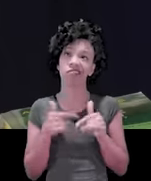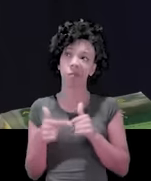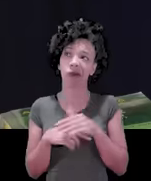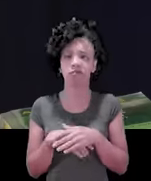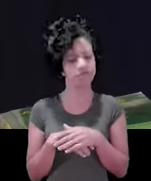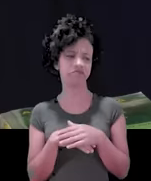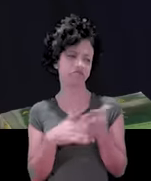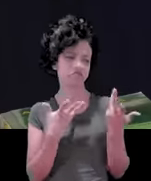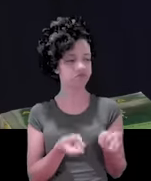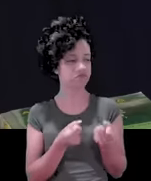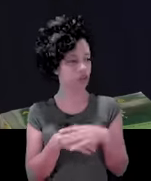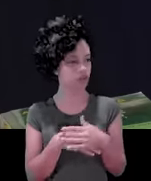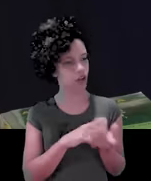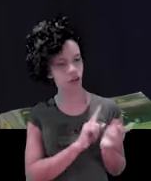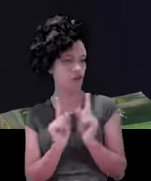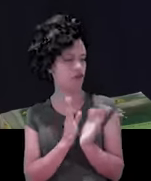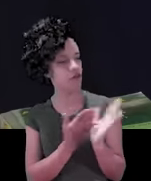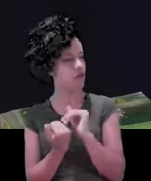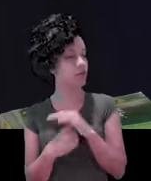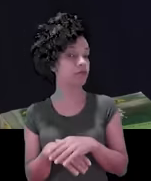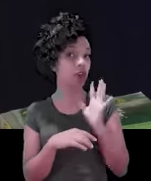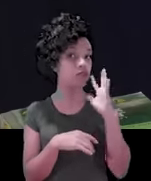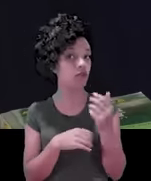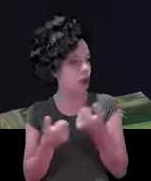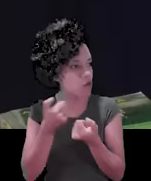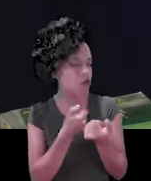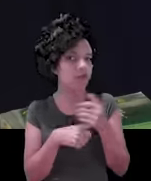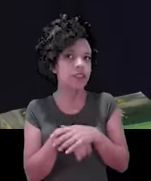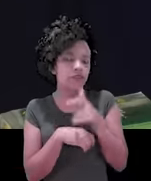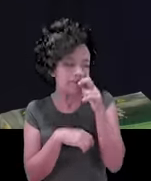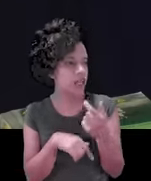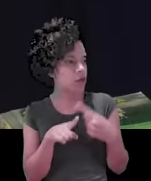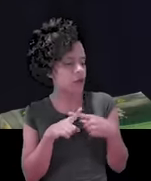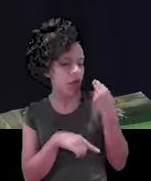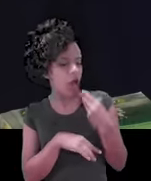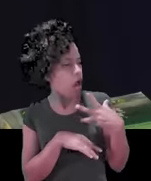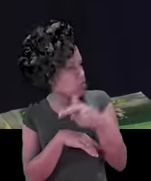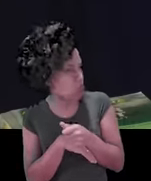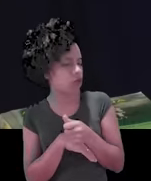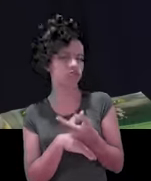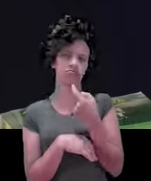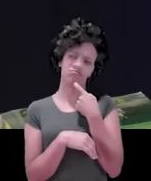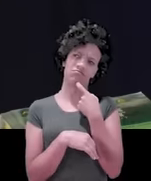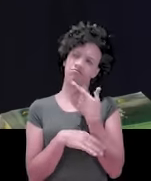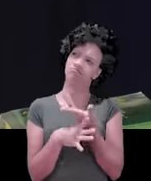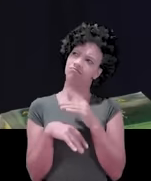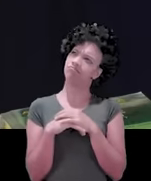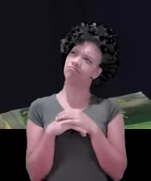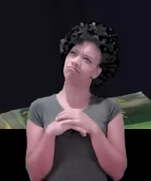não ganhar uma grana e resolvi fazer eu vou e assim foi engraçado porque apesar de toda a minha experiência ali eu escrevi